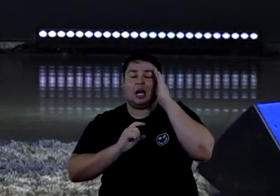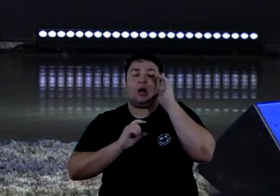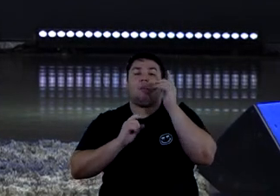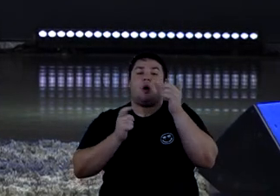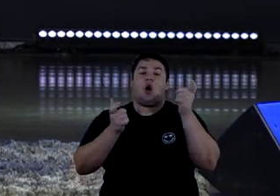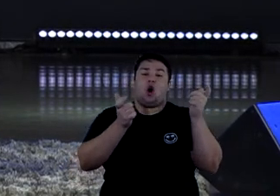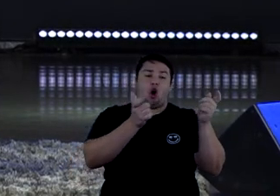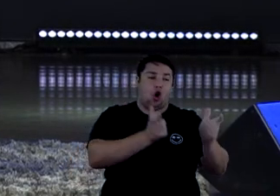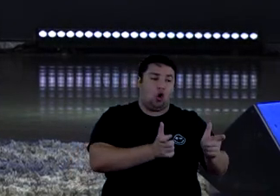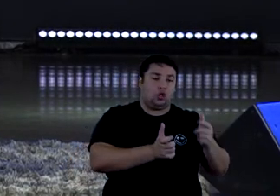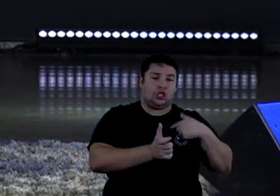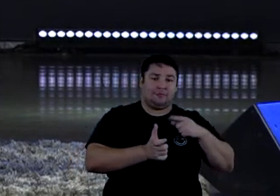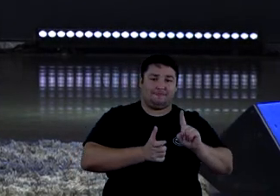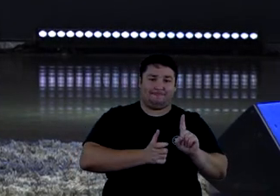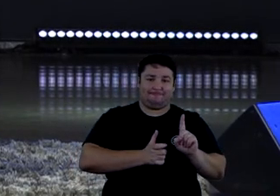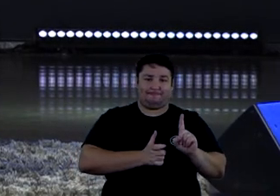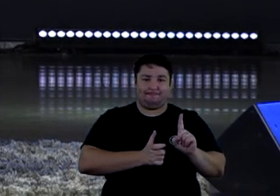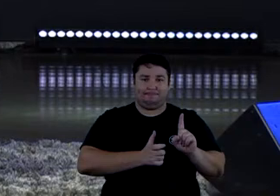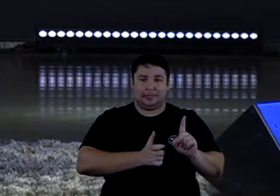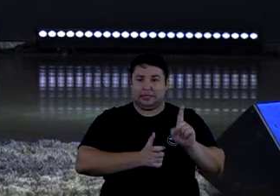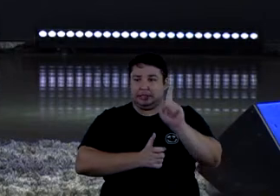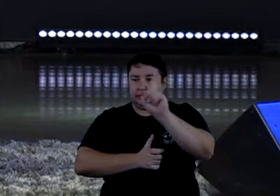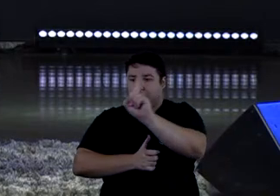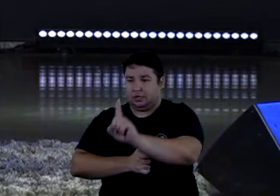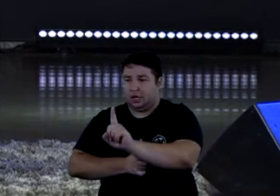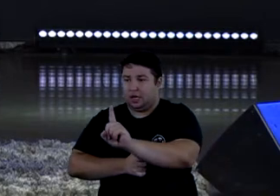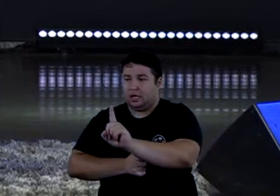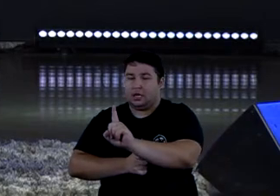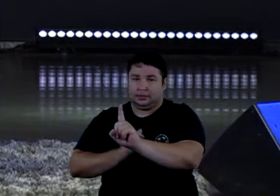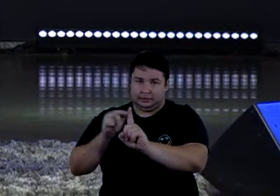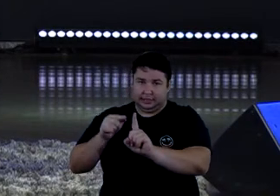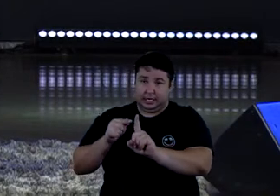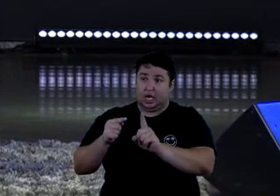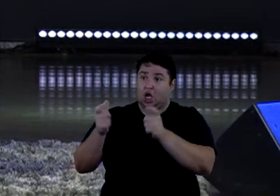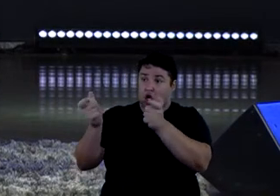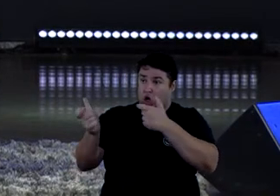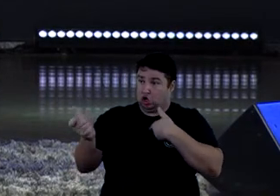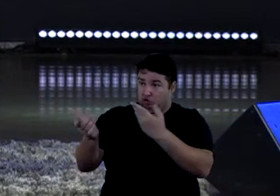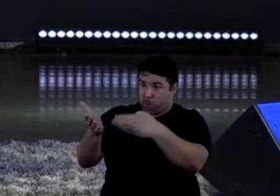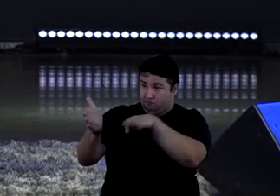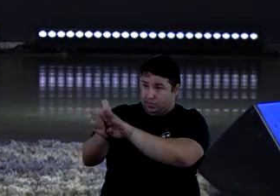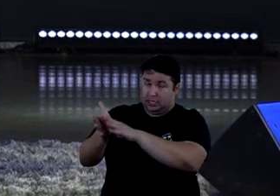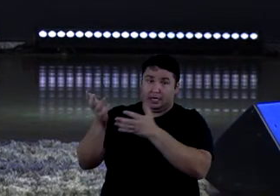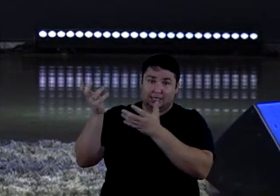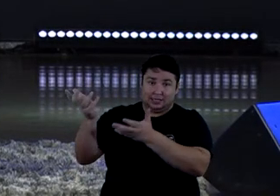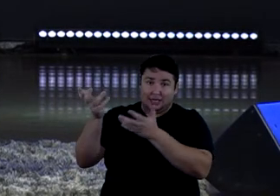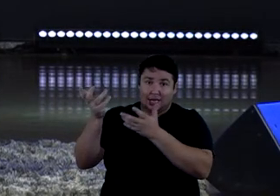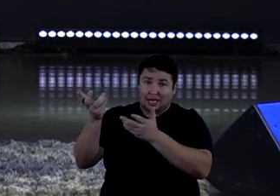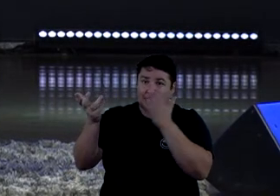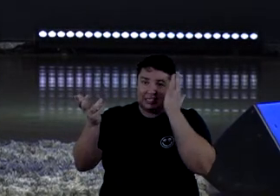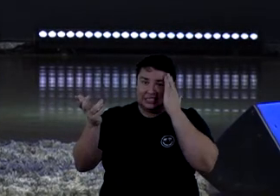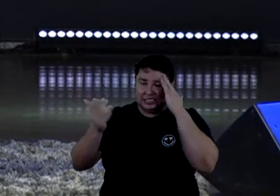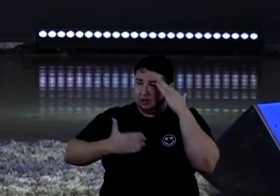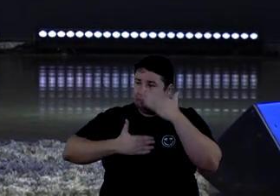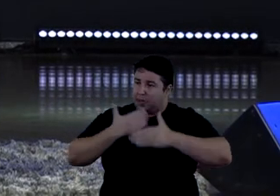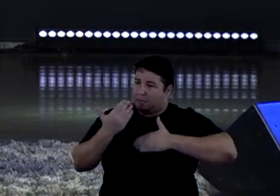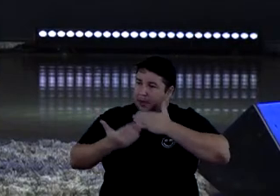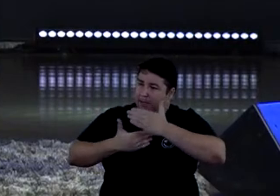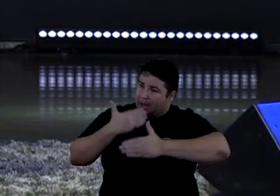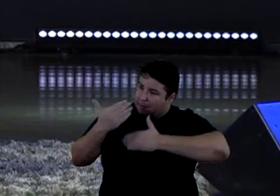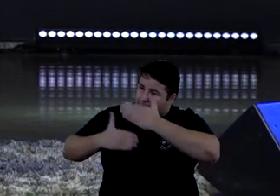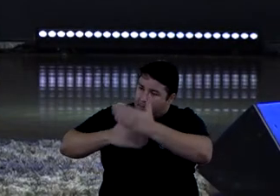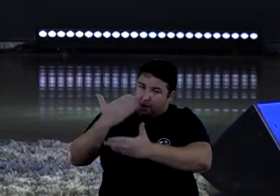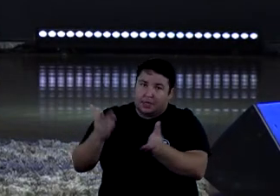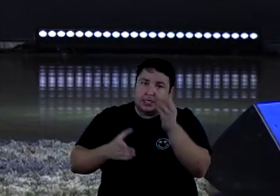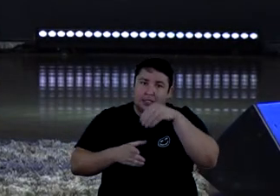ela saiu, ela sabe para onde ela quer ir, ela reconhece o processo na qual ela está